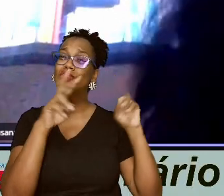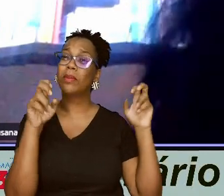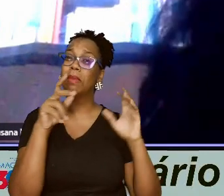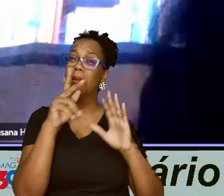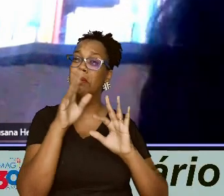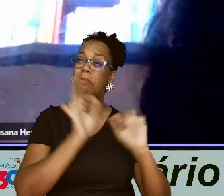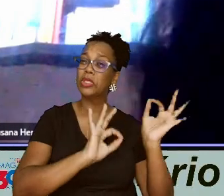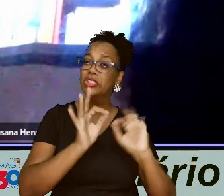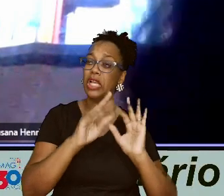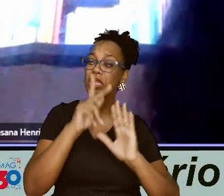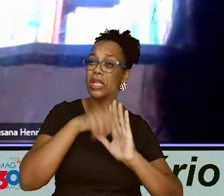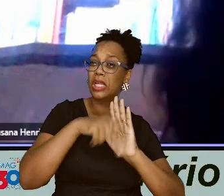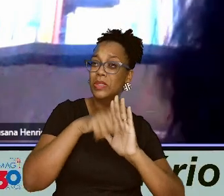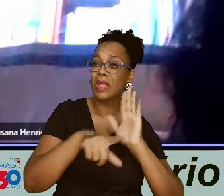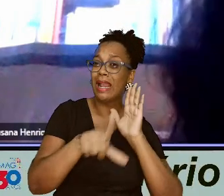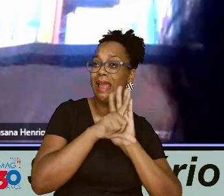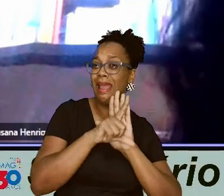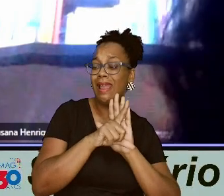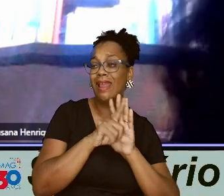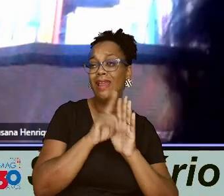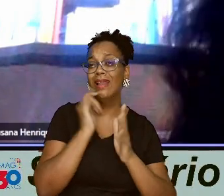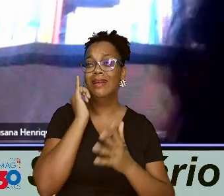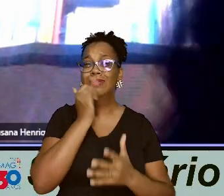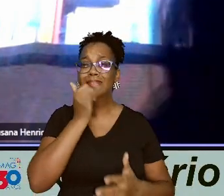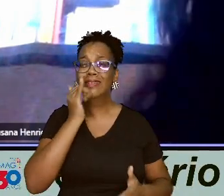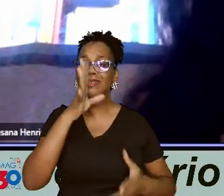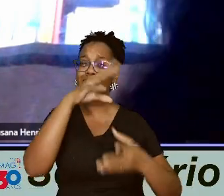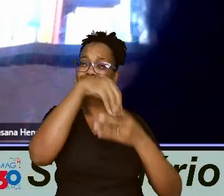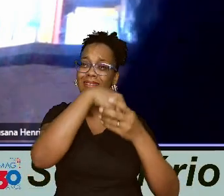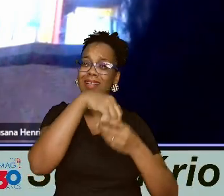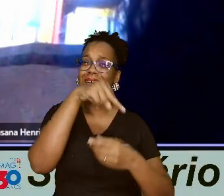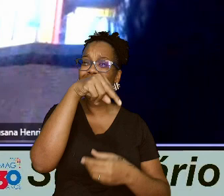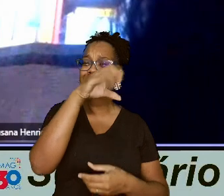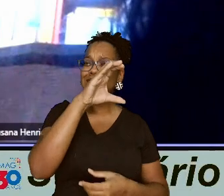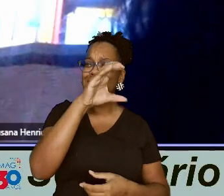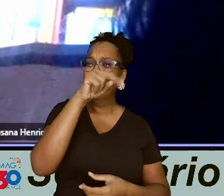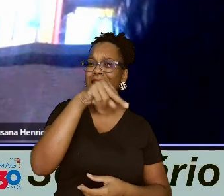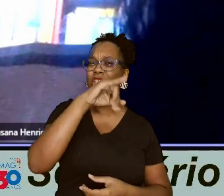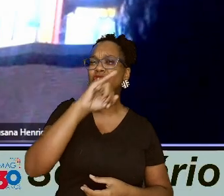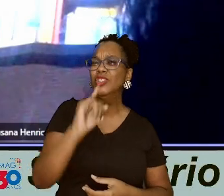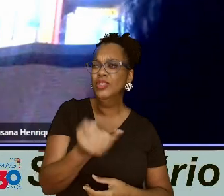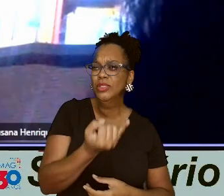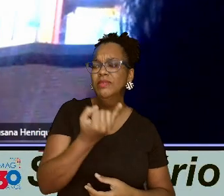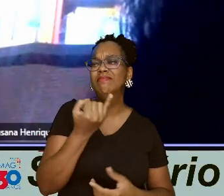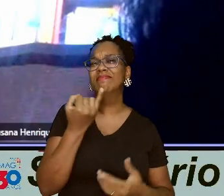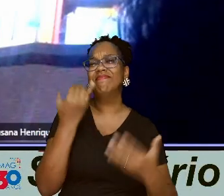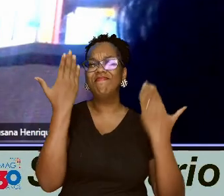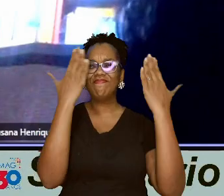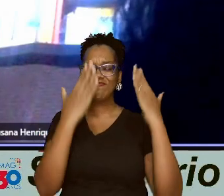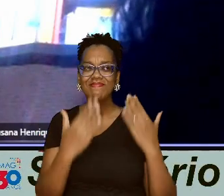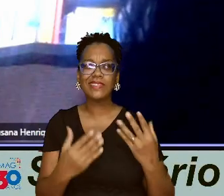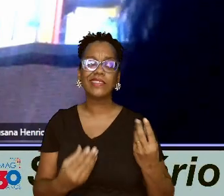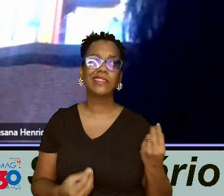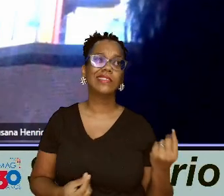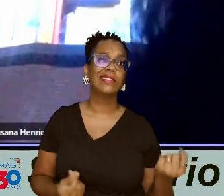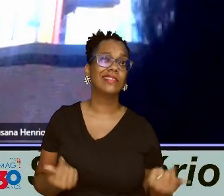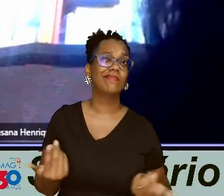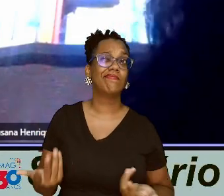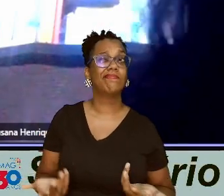lei, normativas do próprio CNJ pautadas em dados e